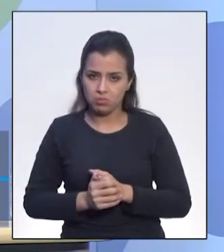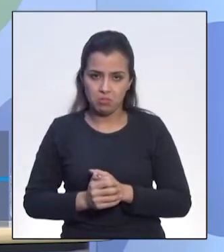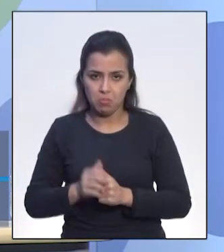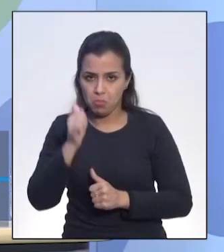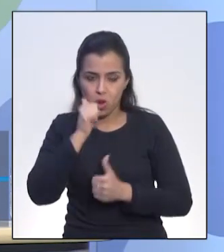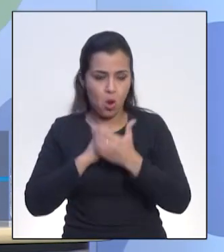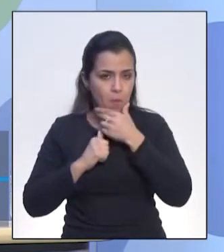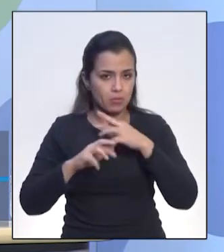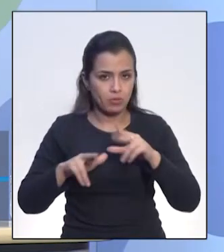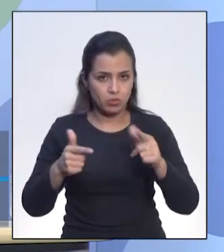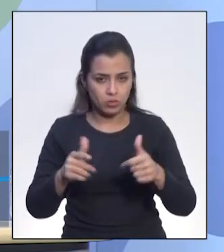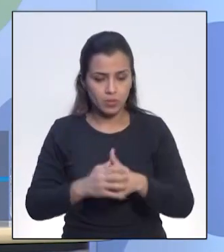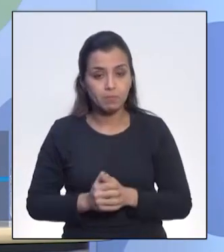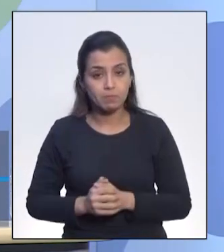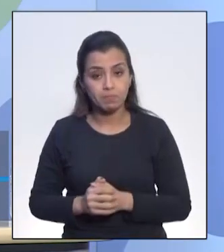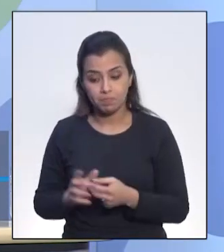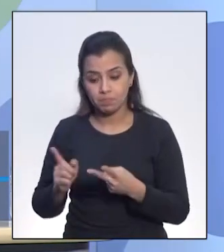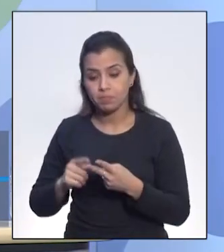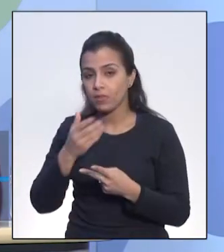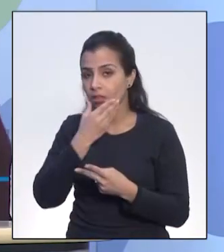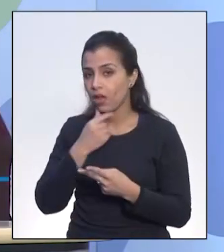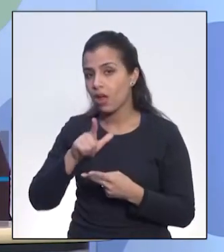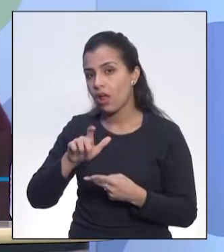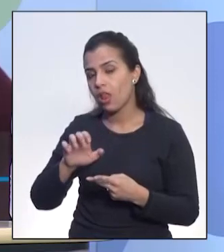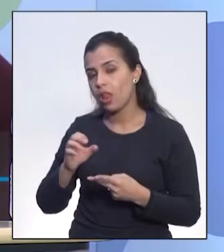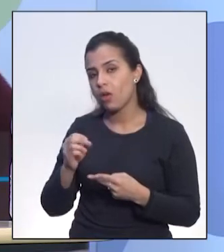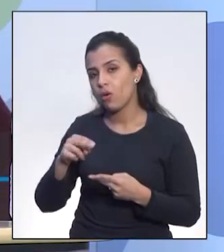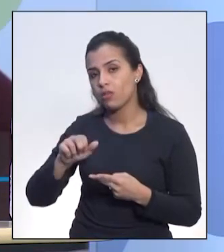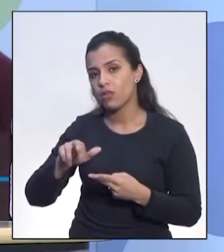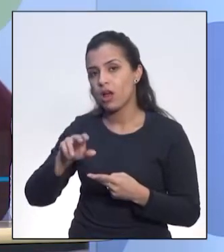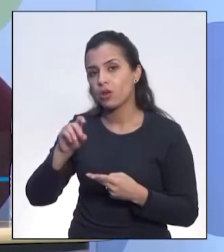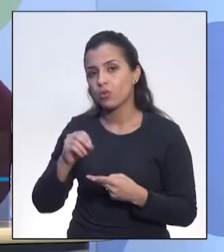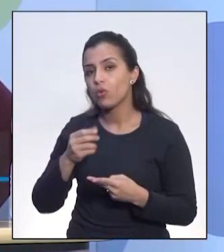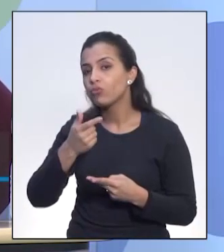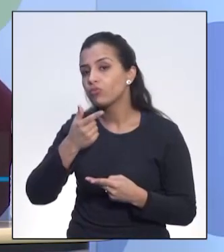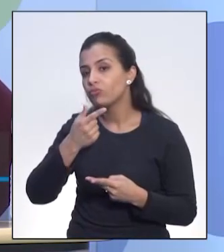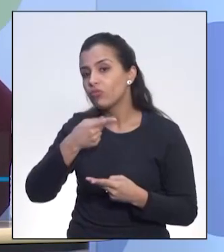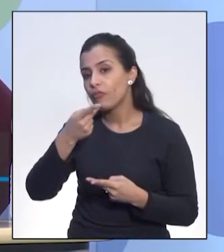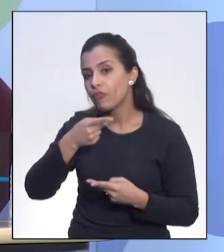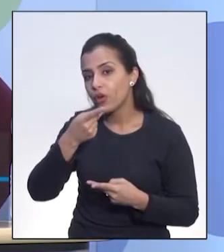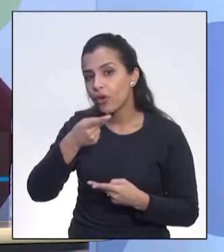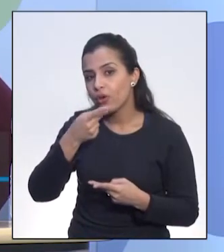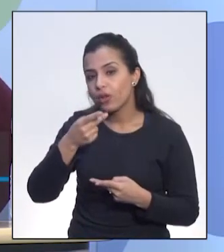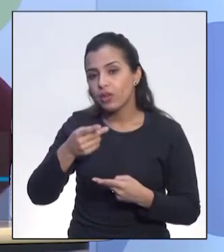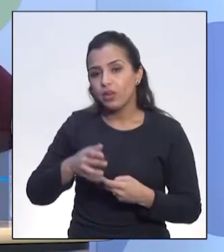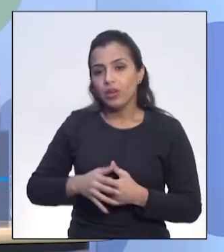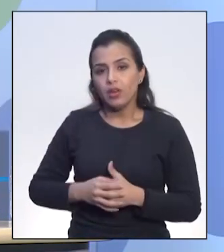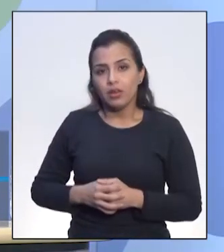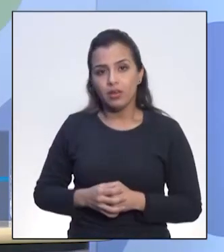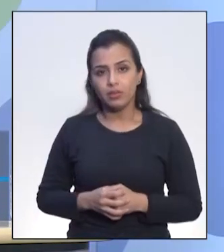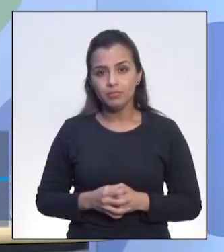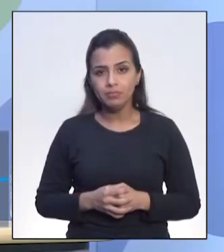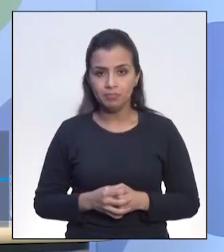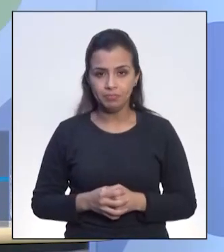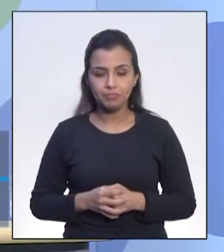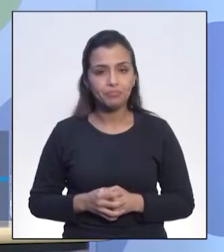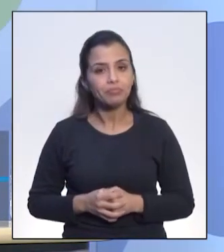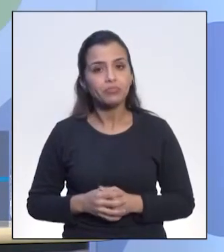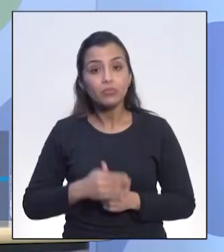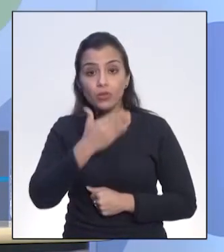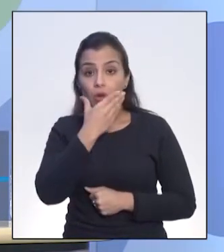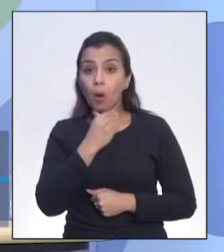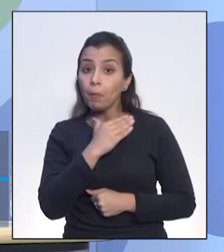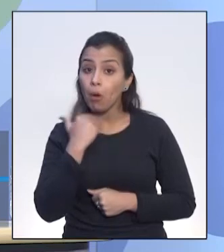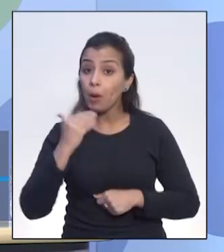distinção. O Leonardo fez um comentário falando que homens morrem mais. se a gente vê as estatísticas. Quando a